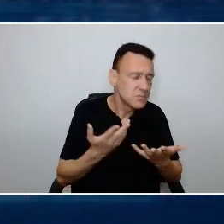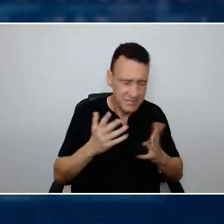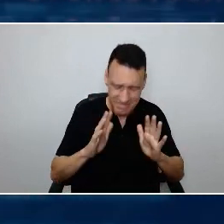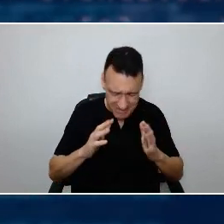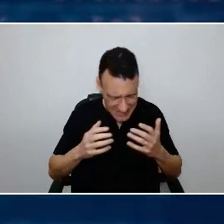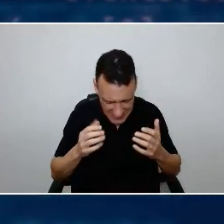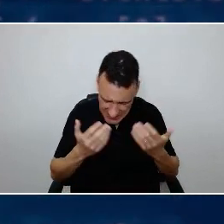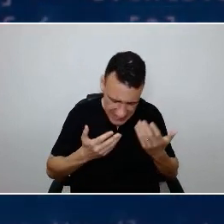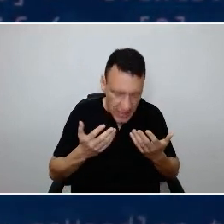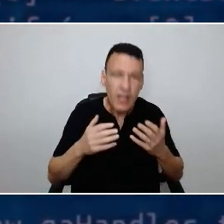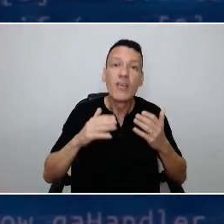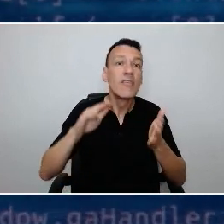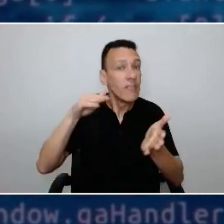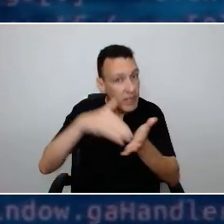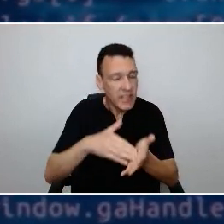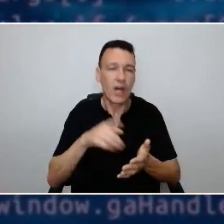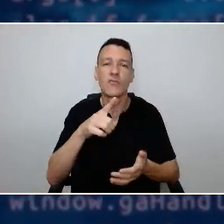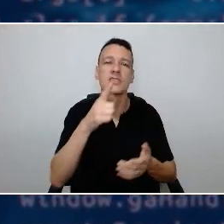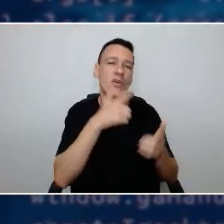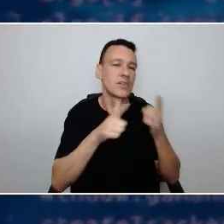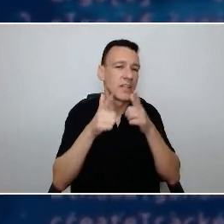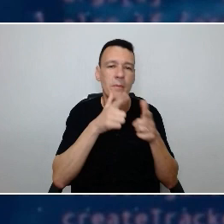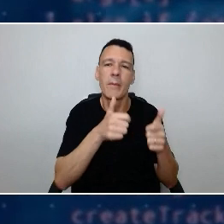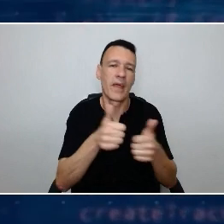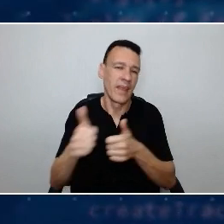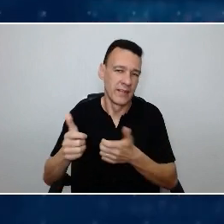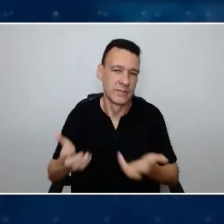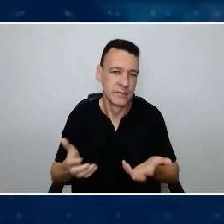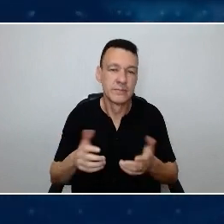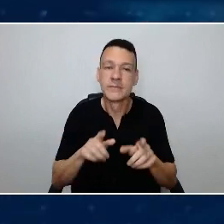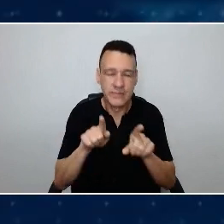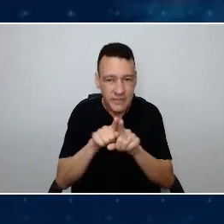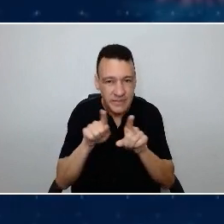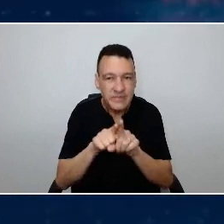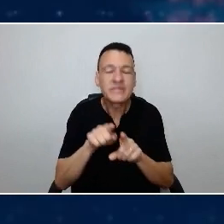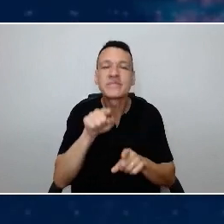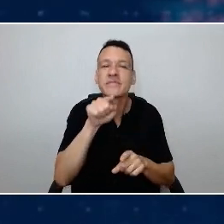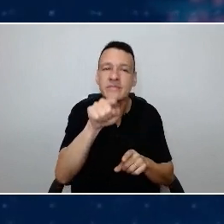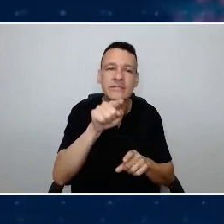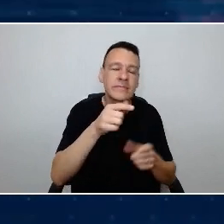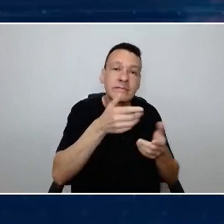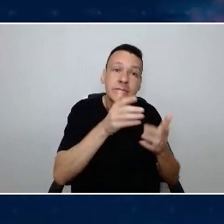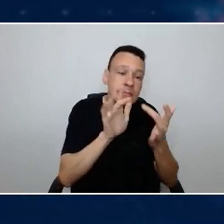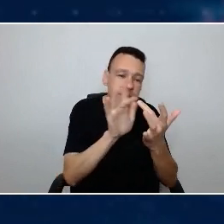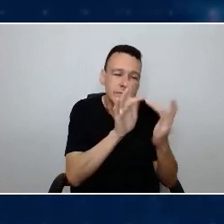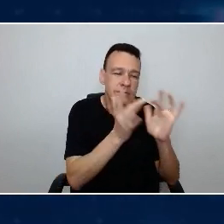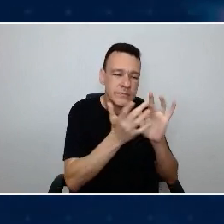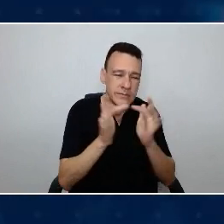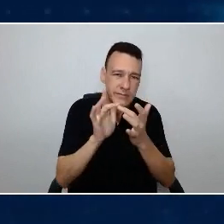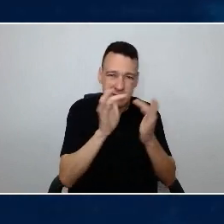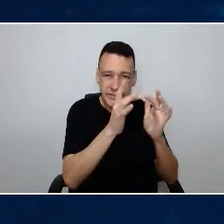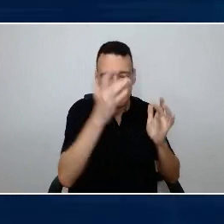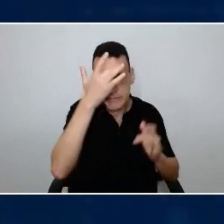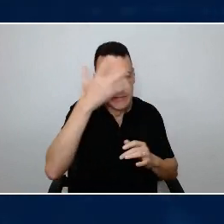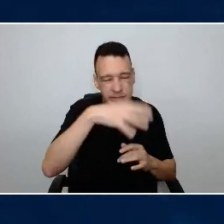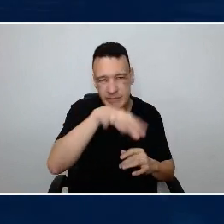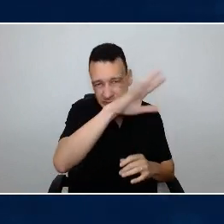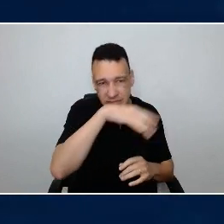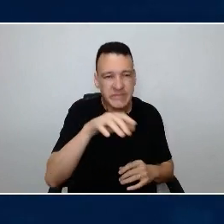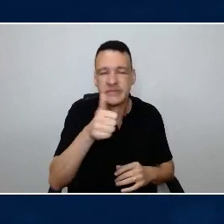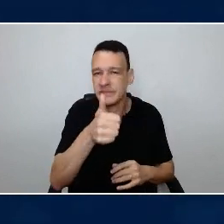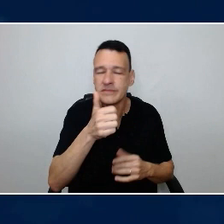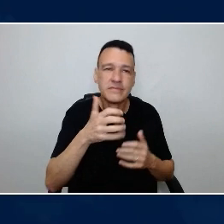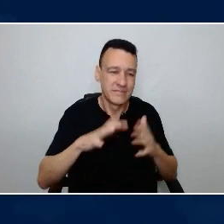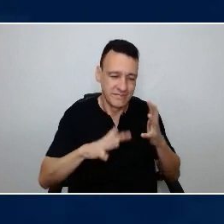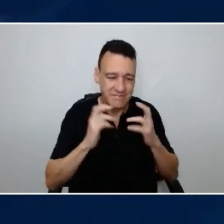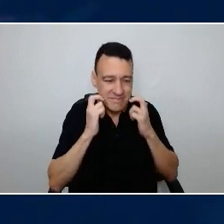construa uma rede conheça pessoas se conecte com as pessoas por mais que talvez você seja um pouco mais introvertido mas